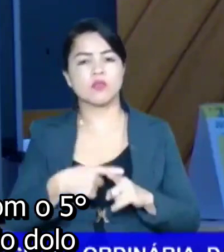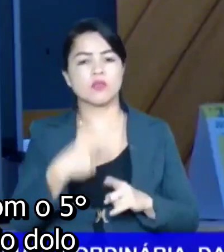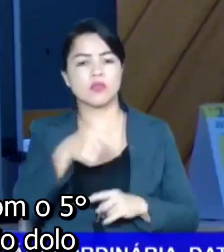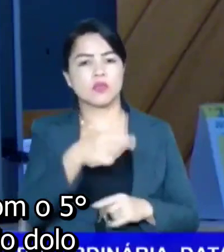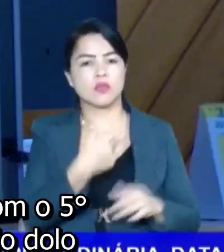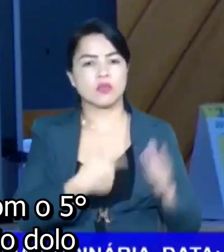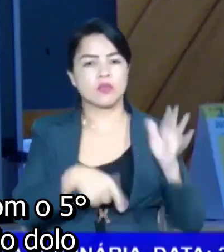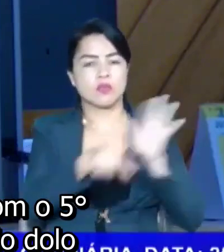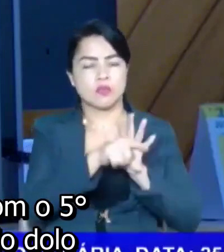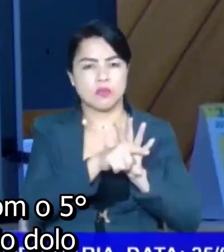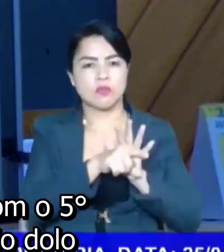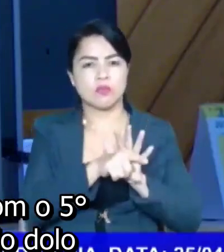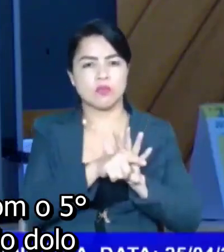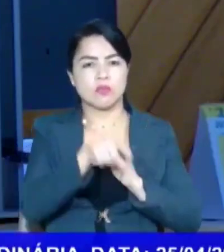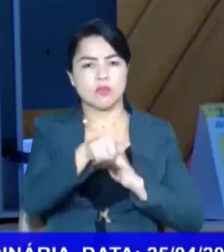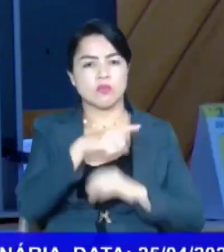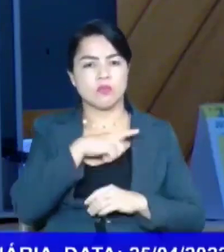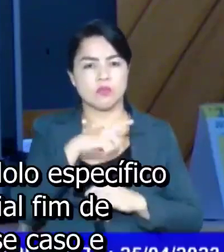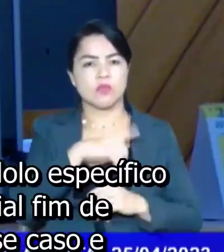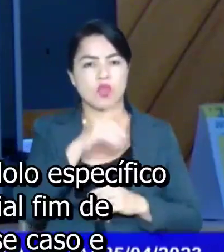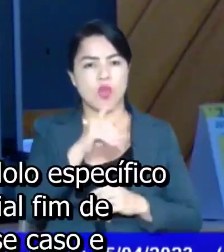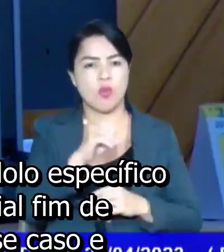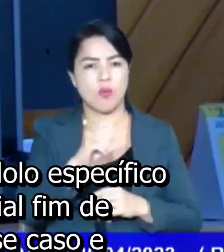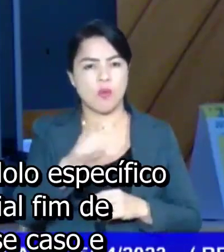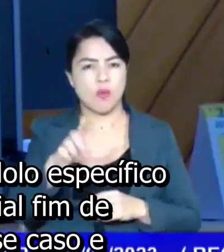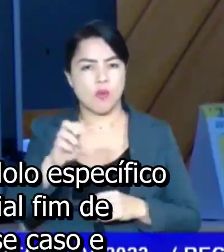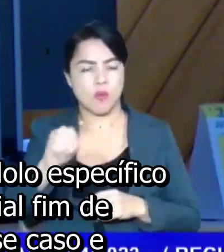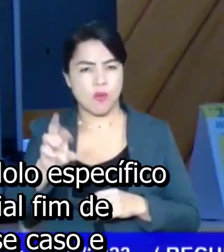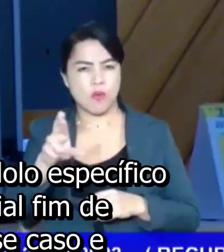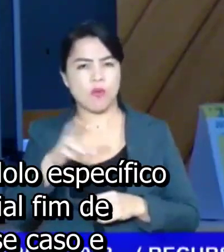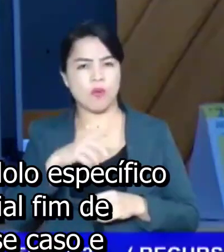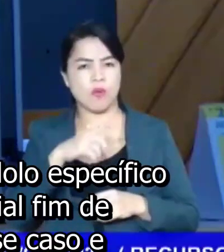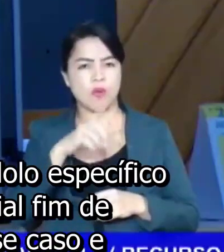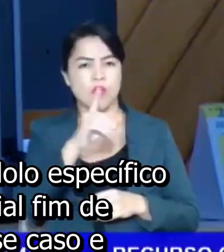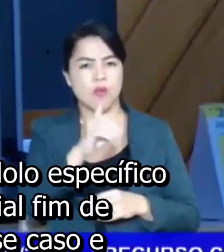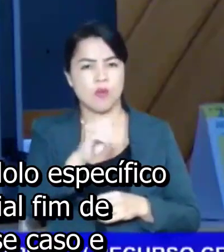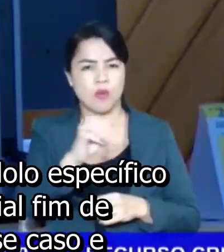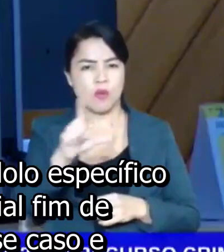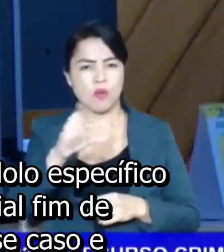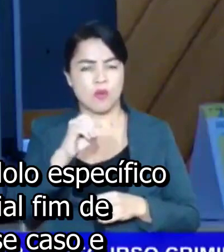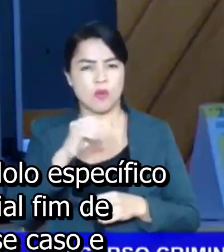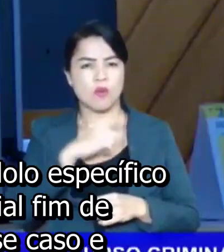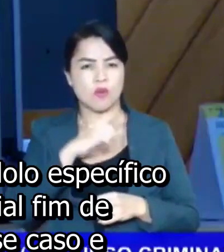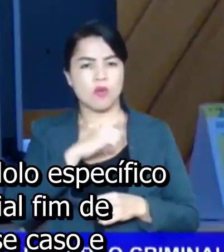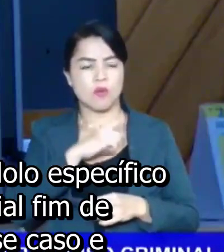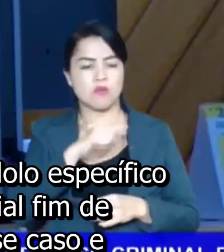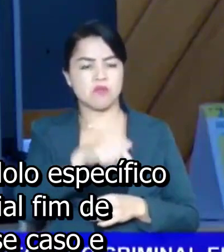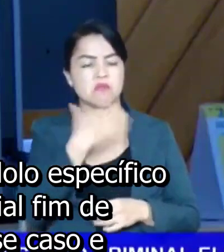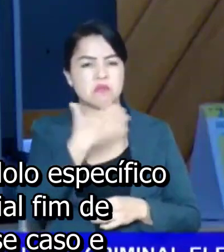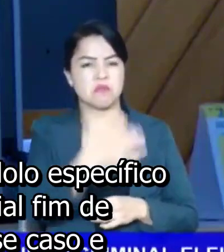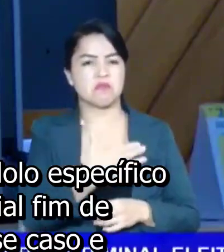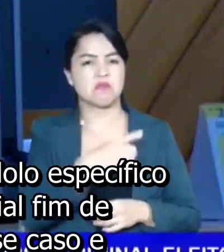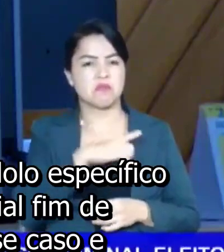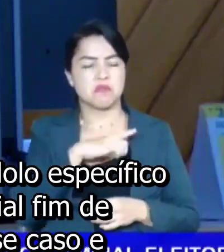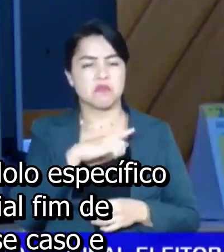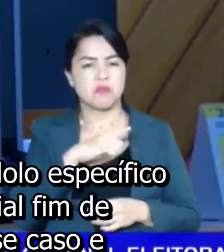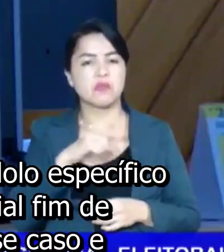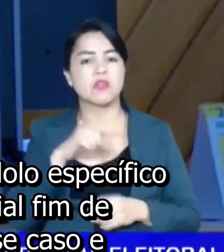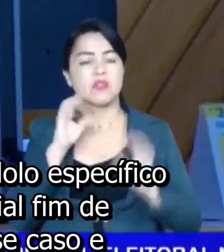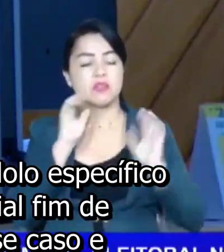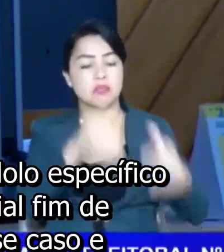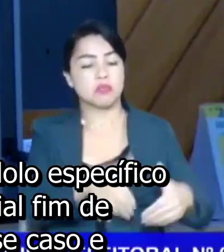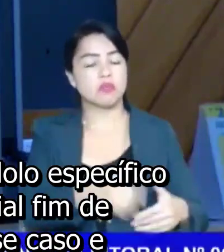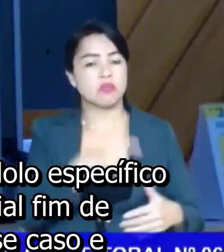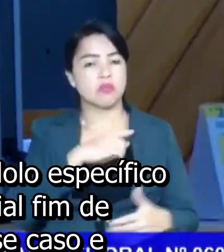que, além do dolo, que a doutrina antiga chamava de dolo genérico, também o dolo